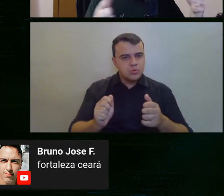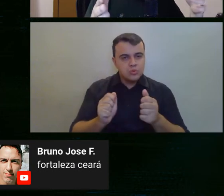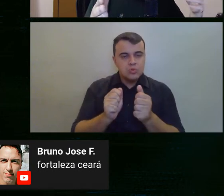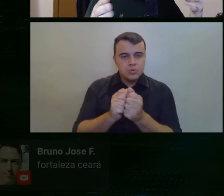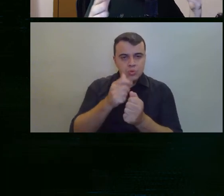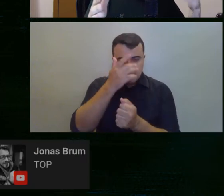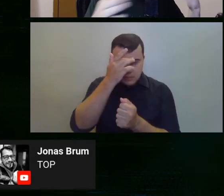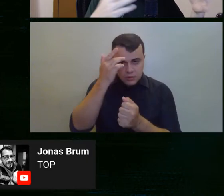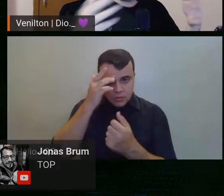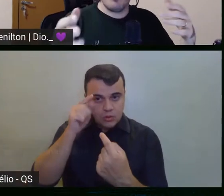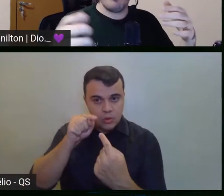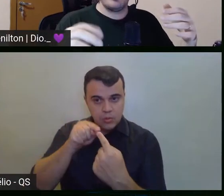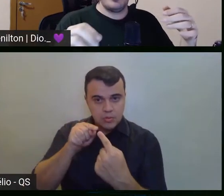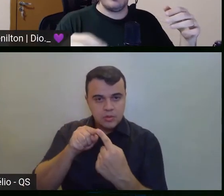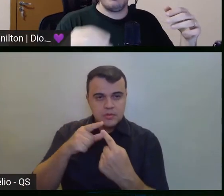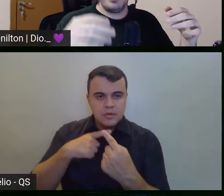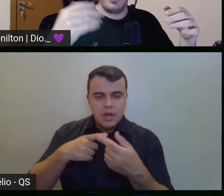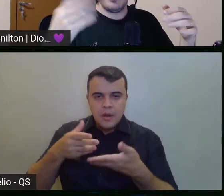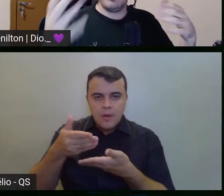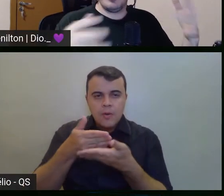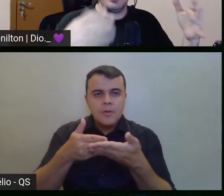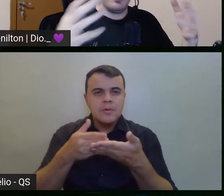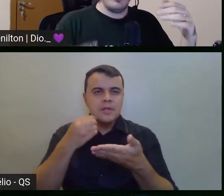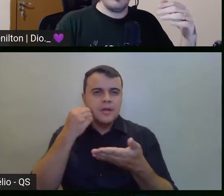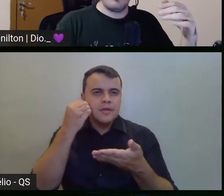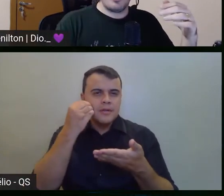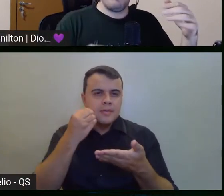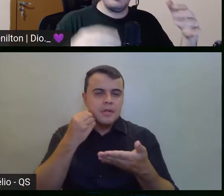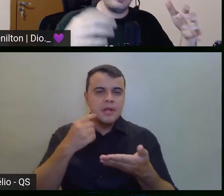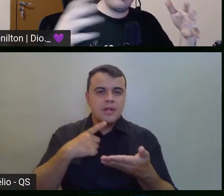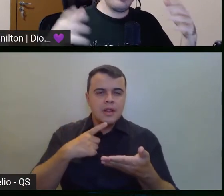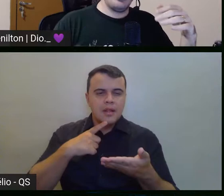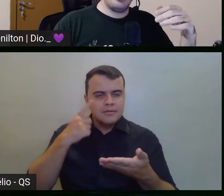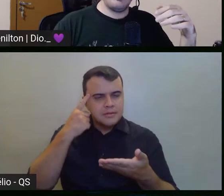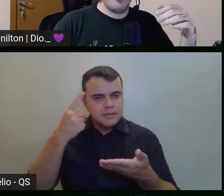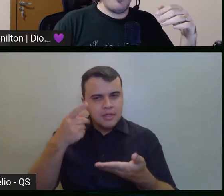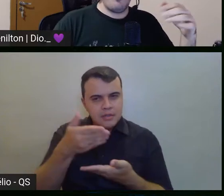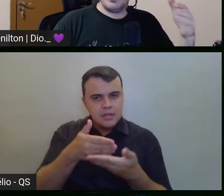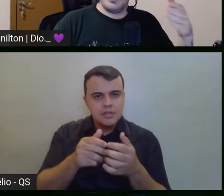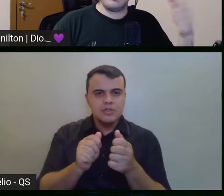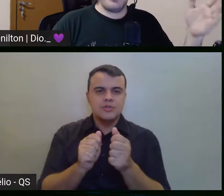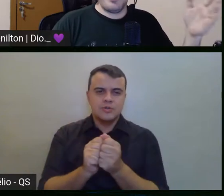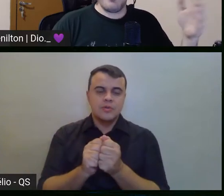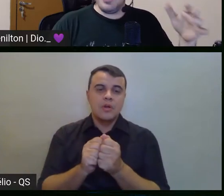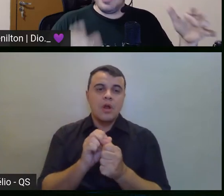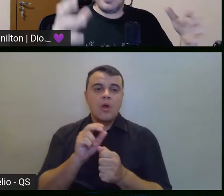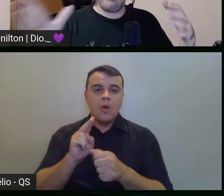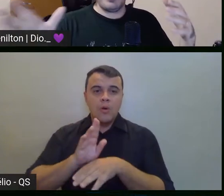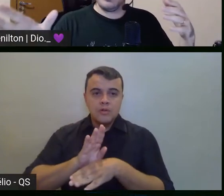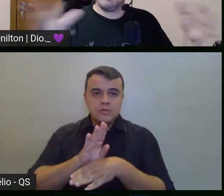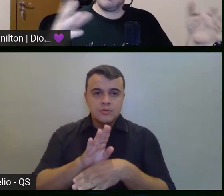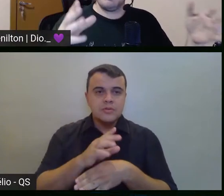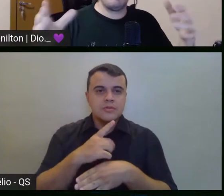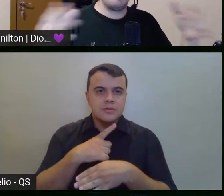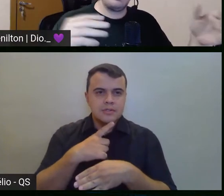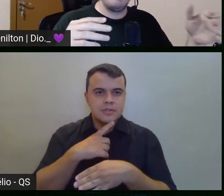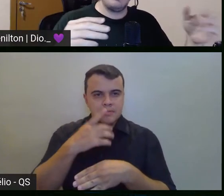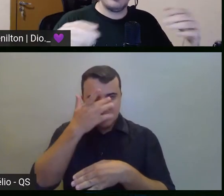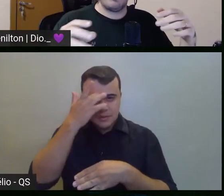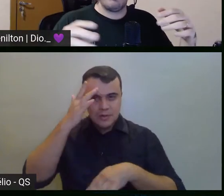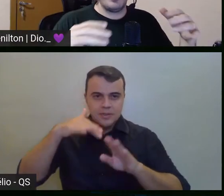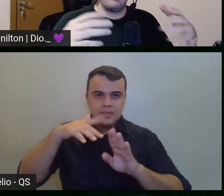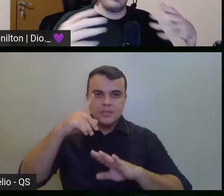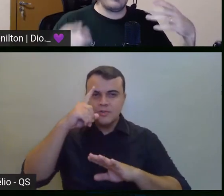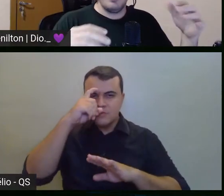que estão com o mesmo objetivo poder compartilhar a experiências poder trocar uma ideia com a galera ou poder ajudar alguém que tá passando por uma dificuldade